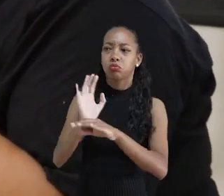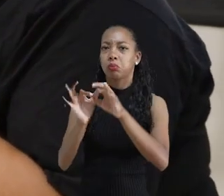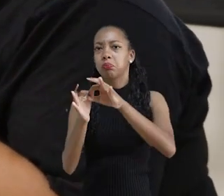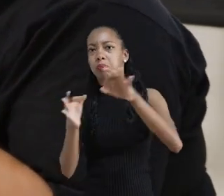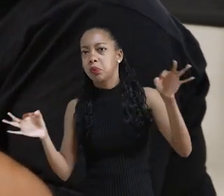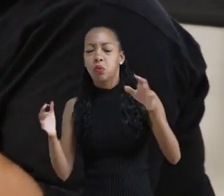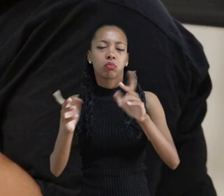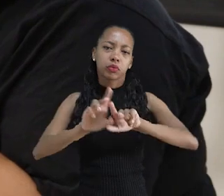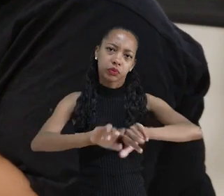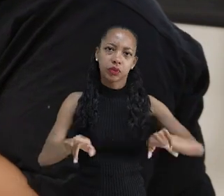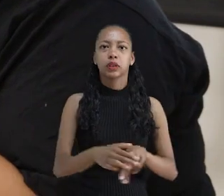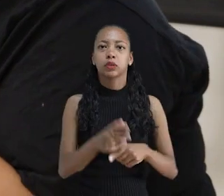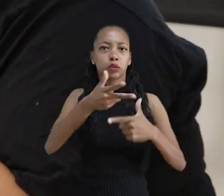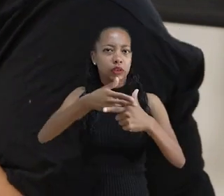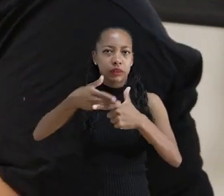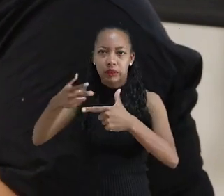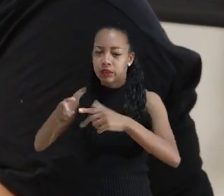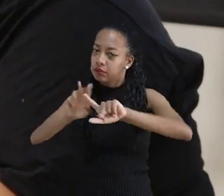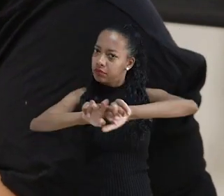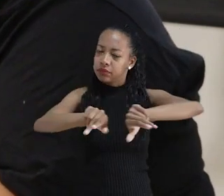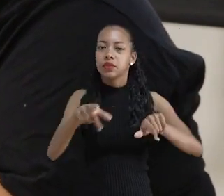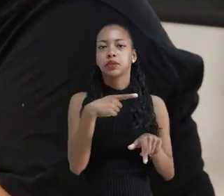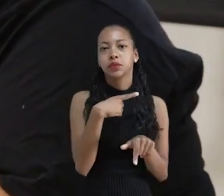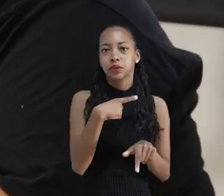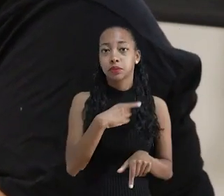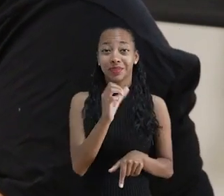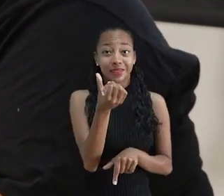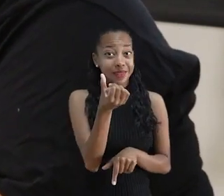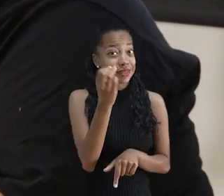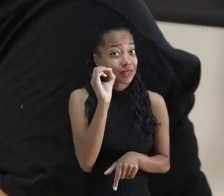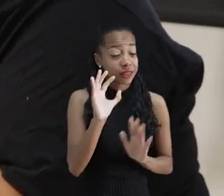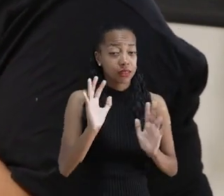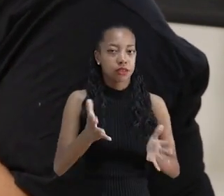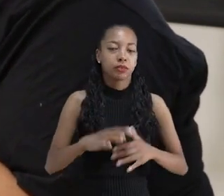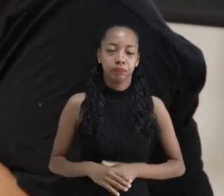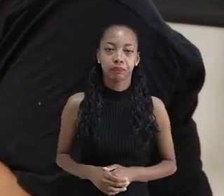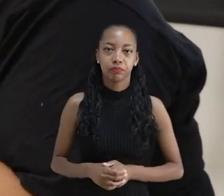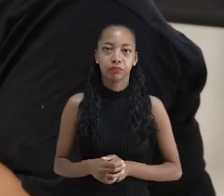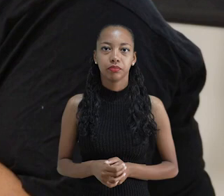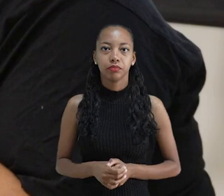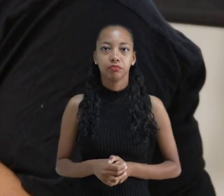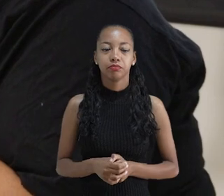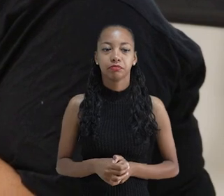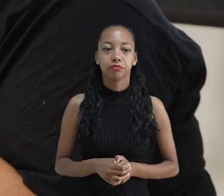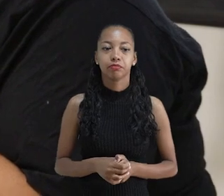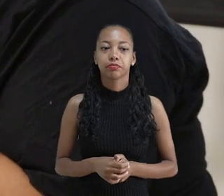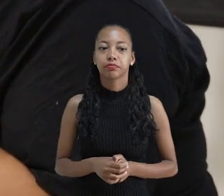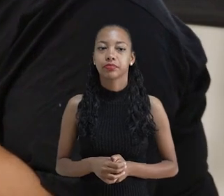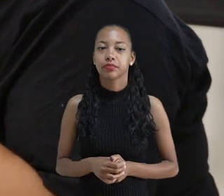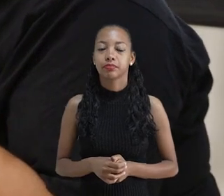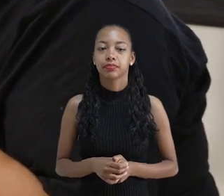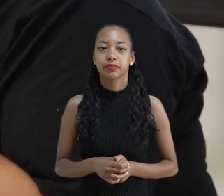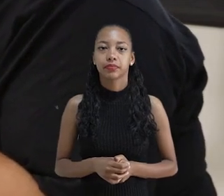eh série né e um periódico de cinema que é o Zin Gueto metragem onde